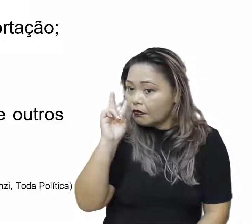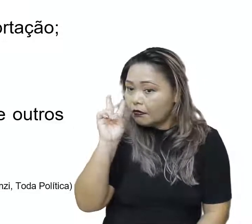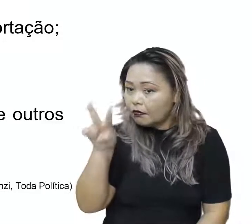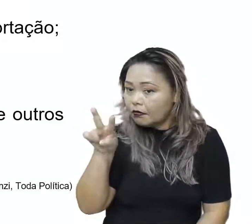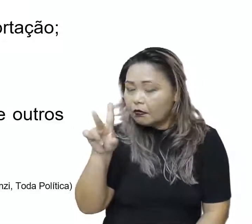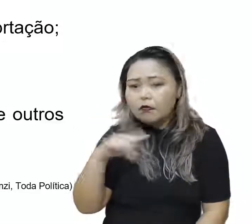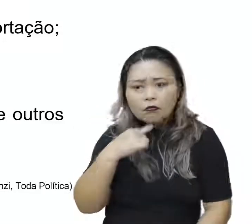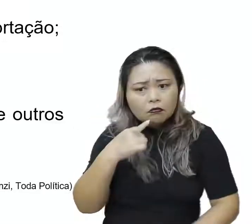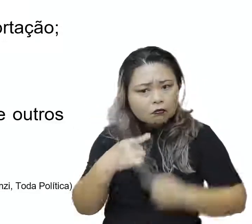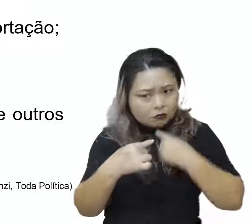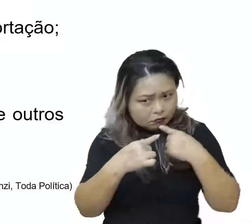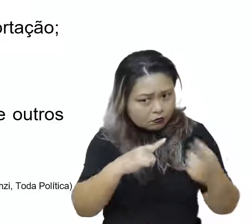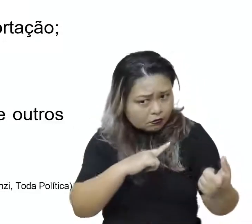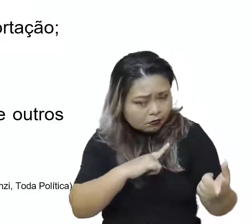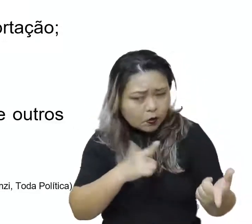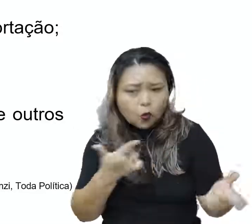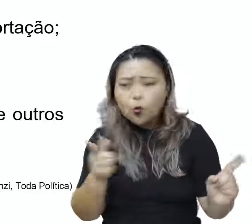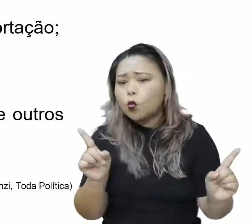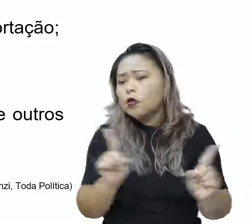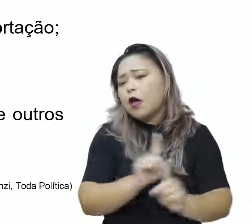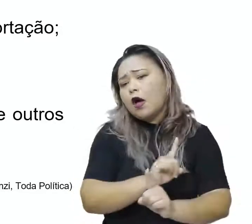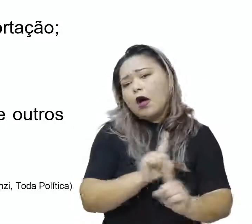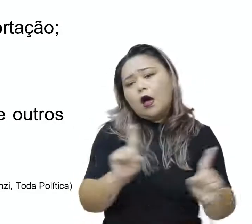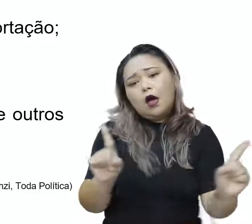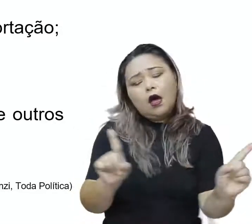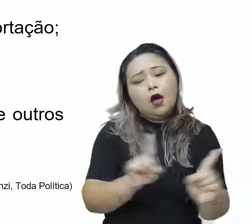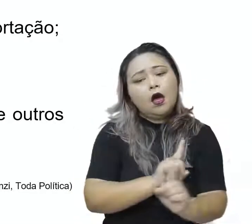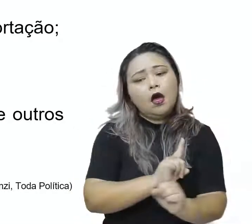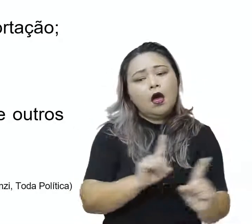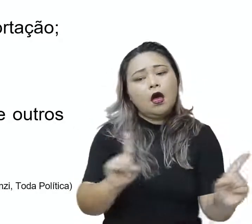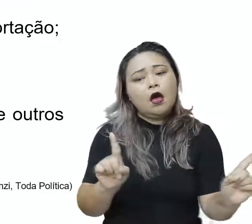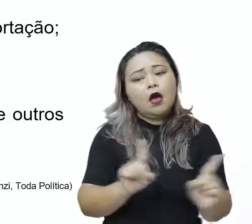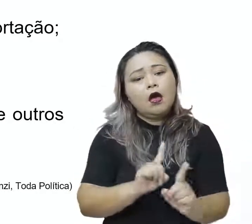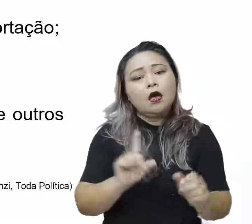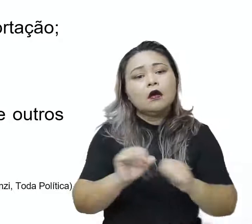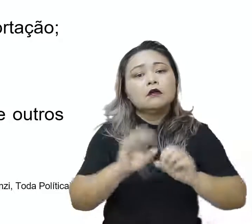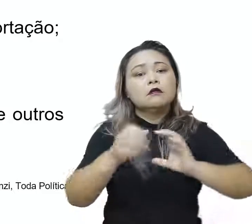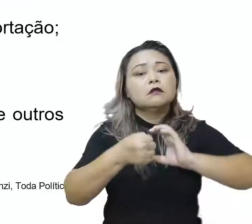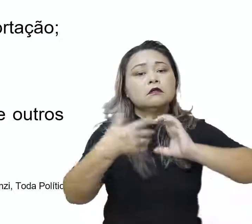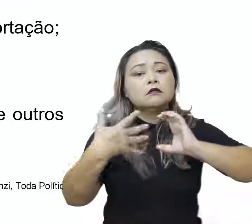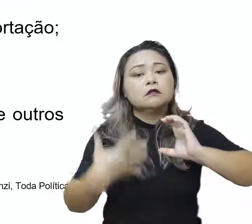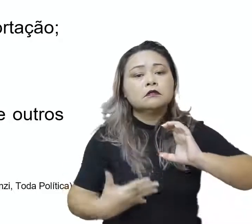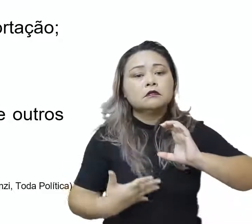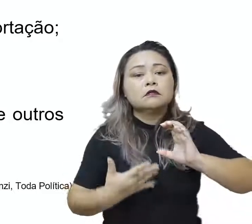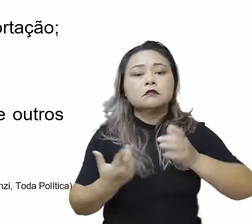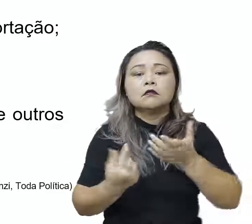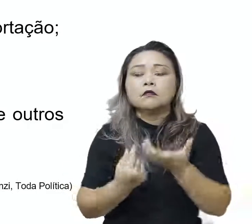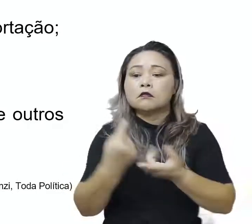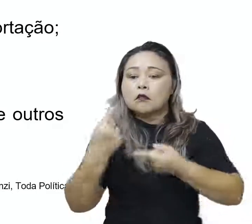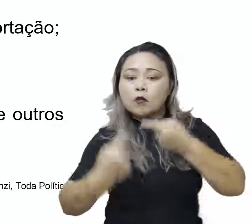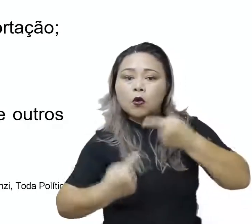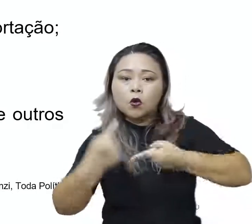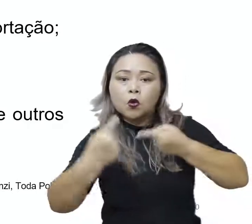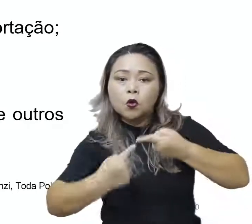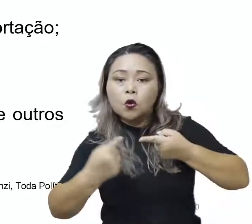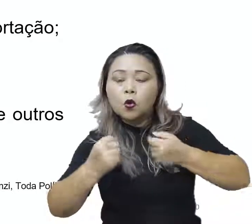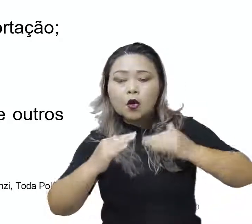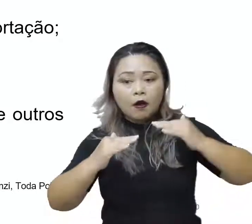Tem dúvida? Não, não tem, ó. Quais são as características? Economia e política